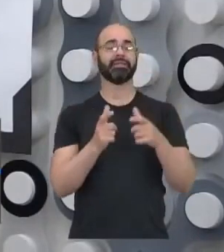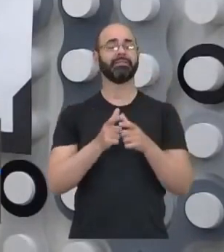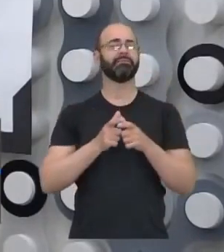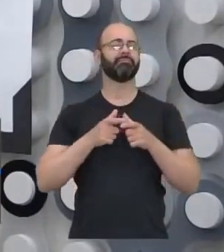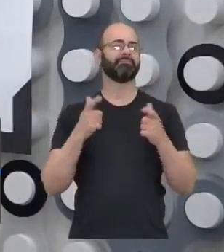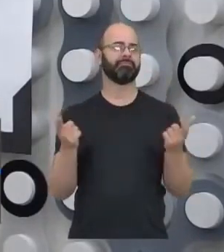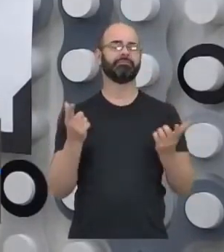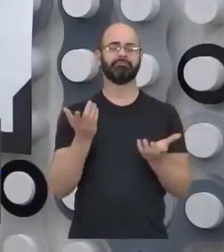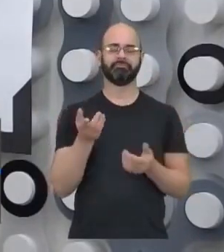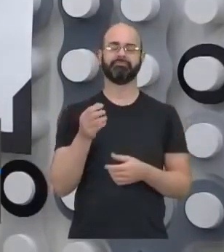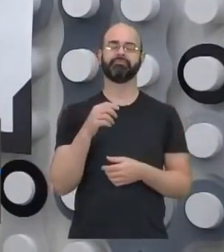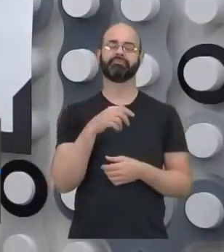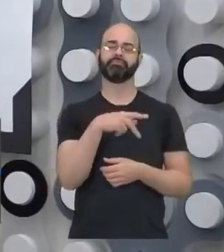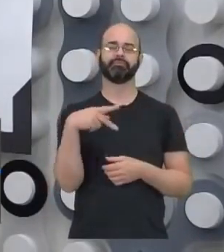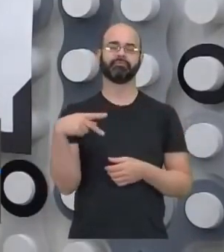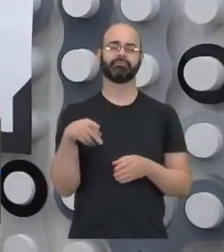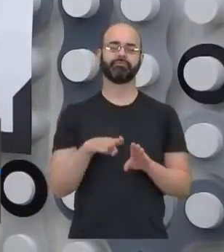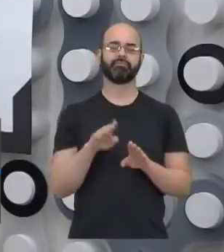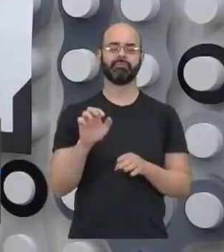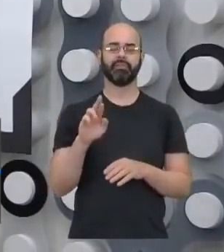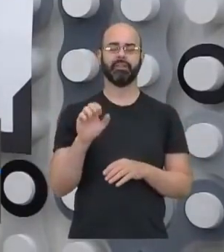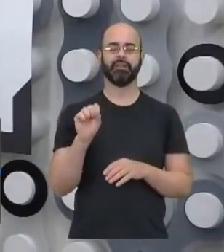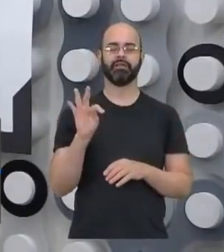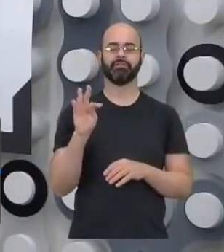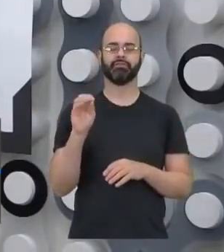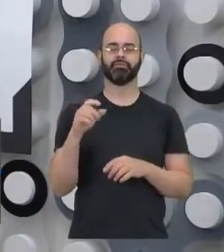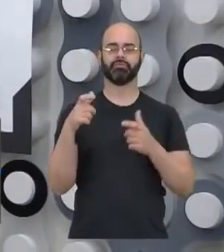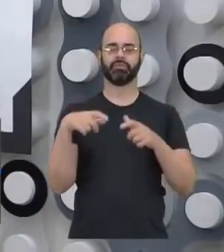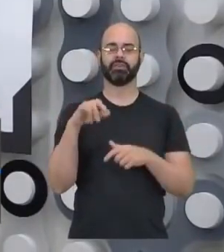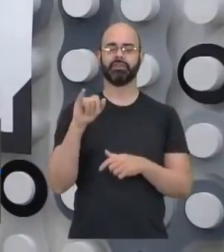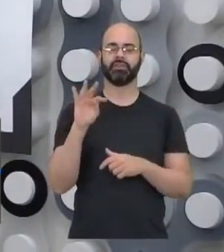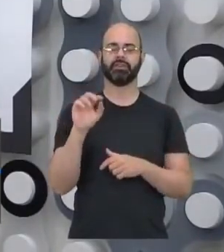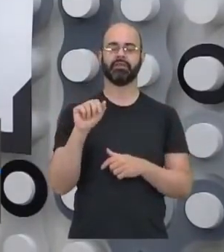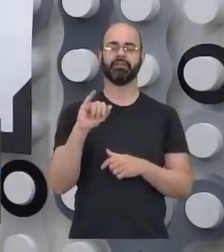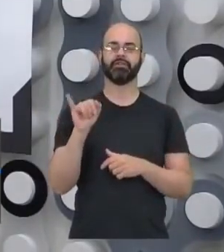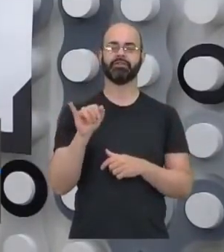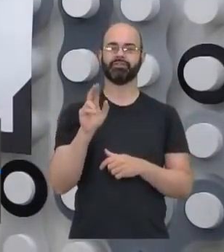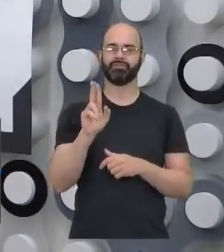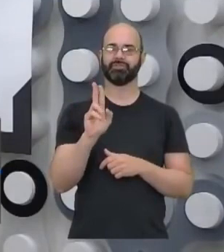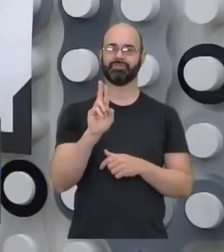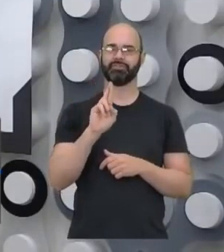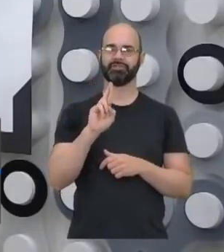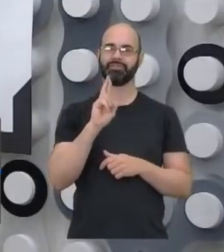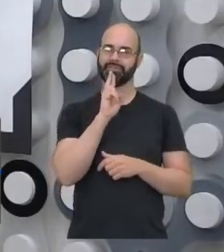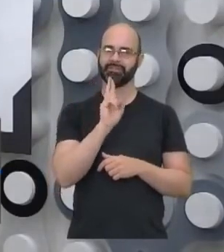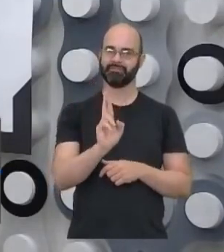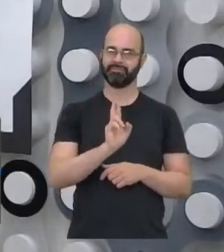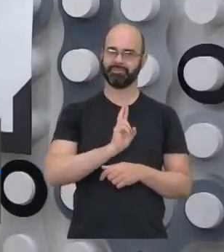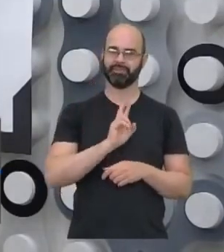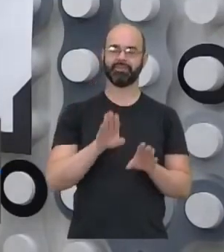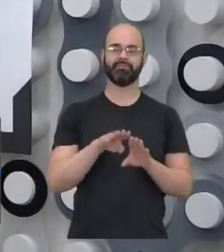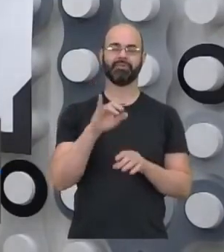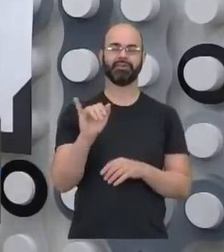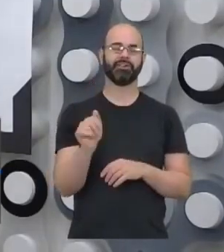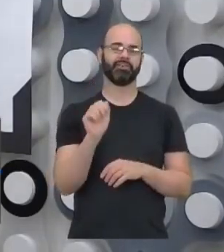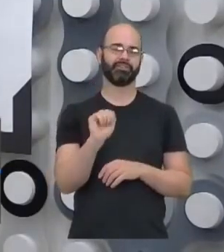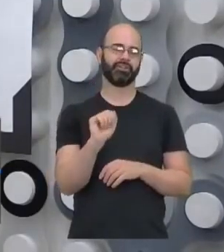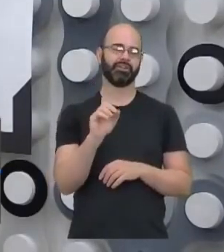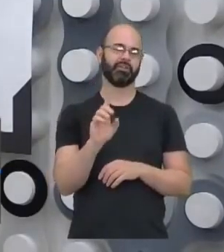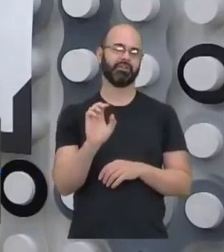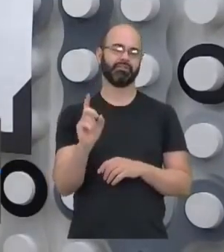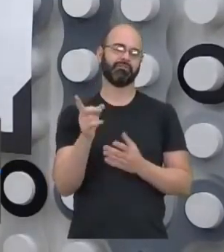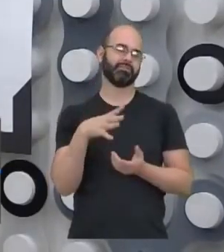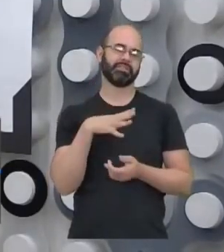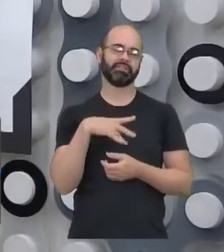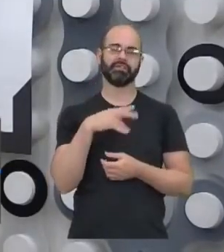inclusive a escola Erasto Castanho de Andrade de Itaju. E também, quem mais aqui? A aluna Jade, não falou o nome da cidade,